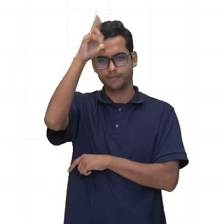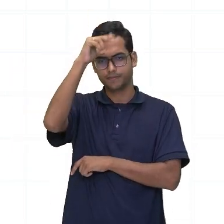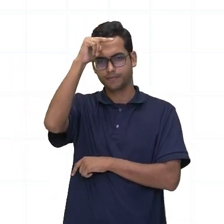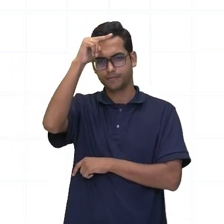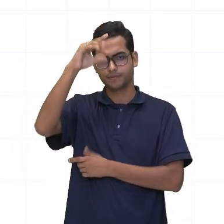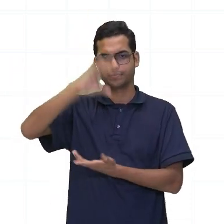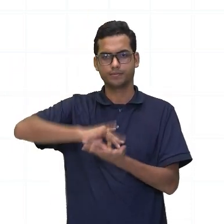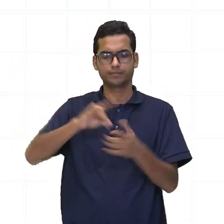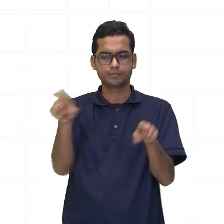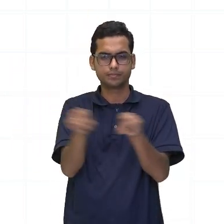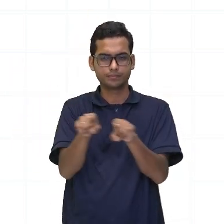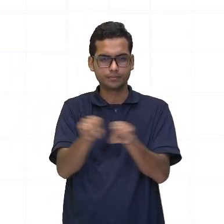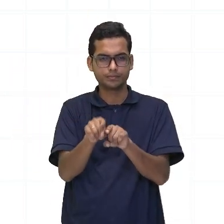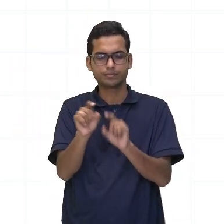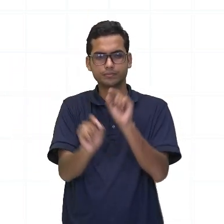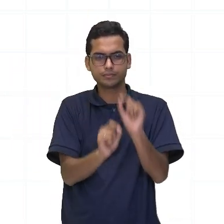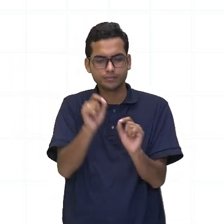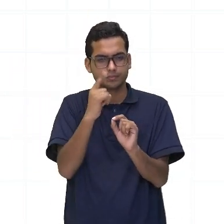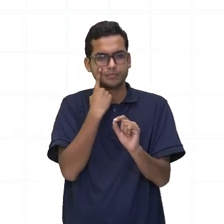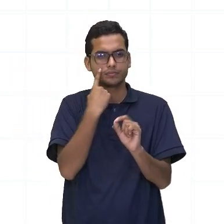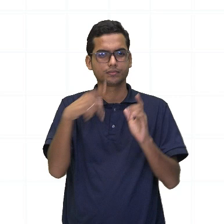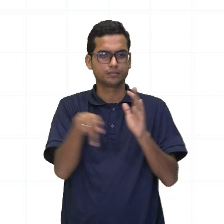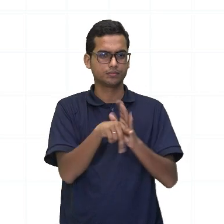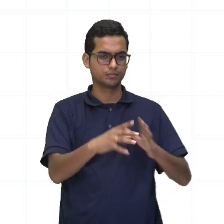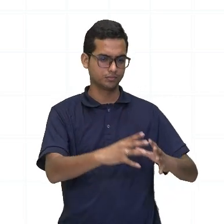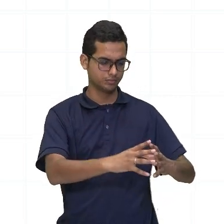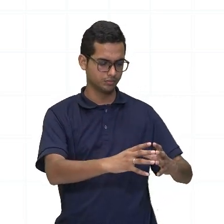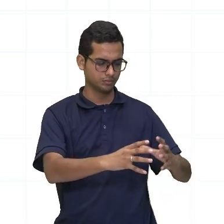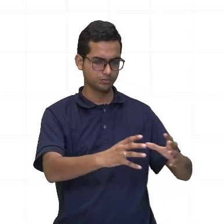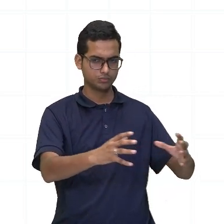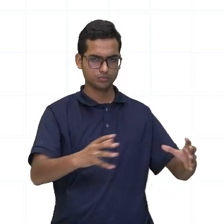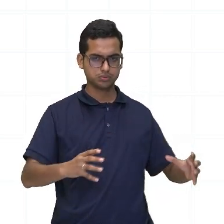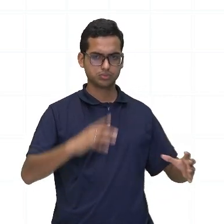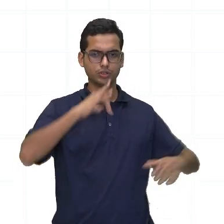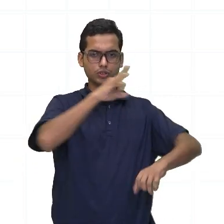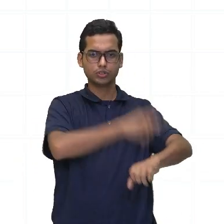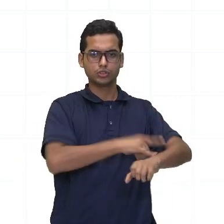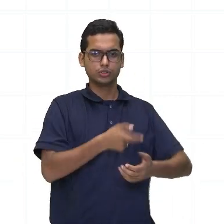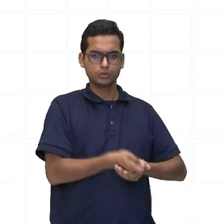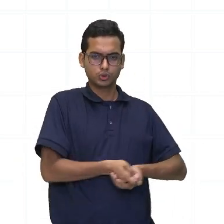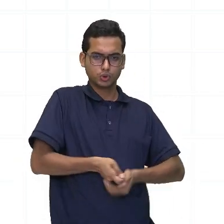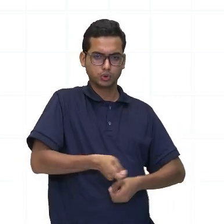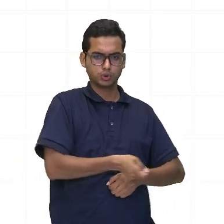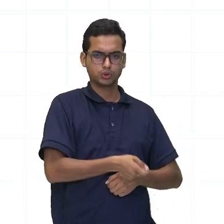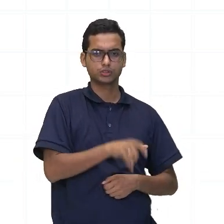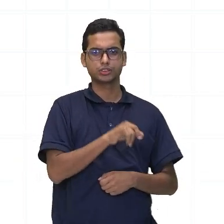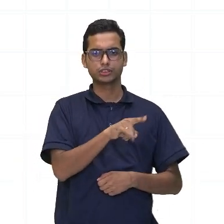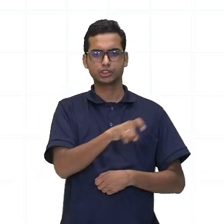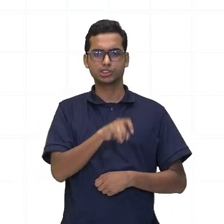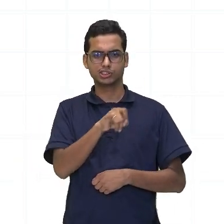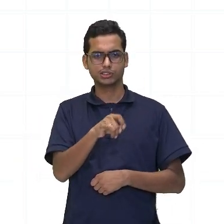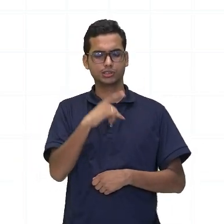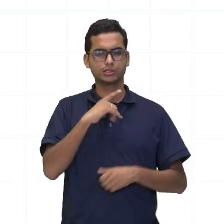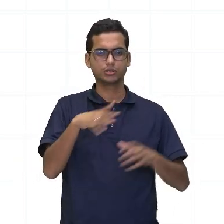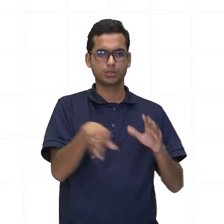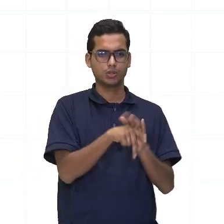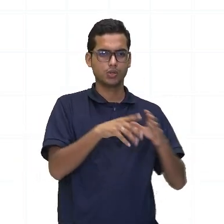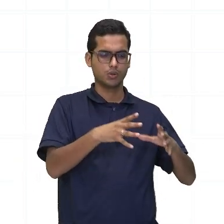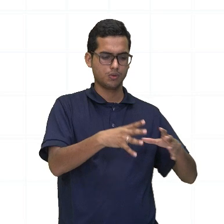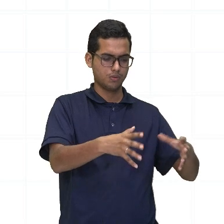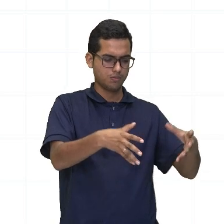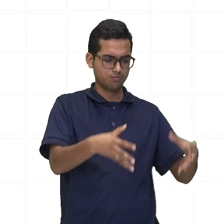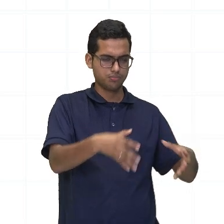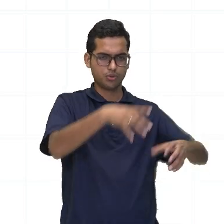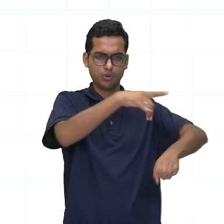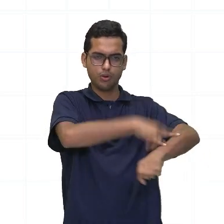denominou essa obra ready-made, ou seja, objeto já pronto. Então, ele pega o objeto, tira do seu cotidiano e coloca